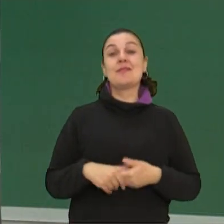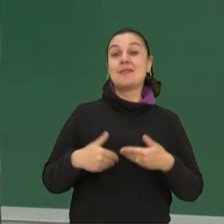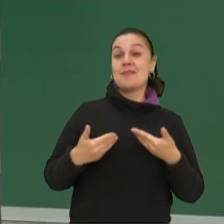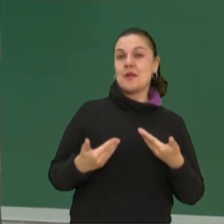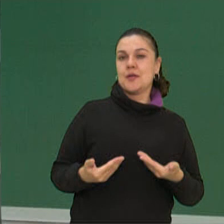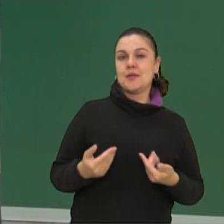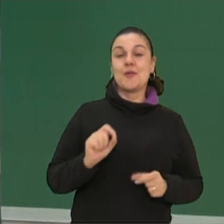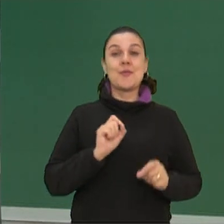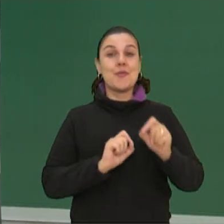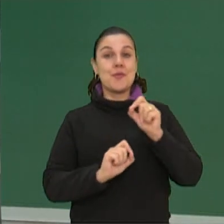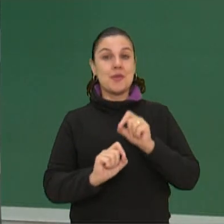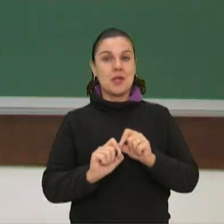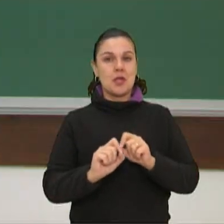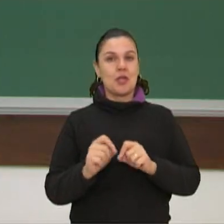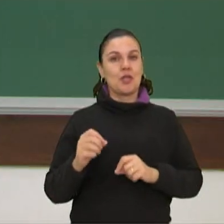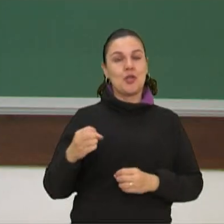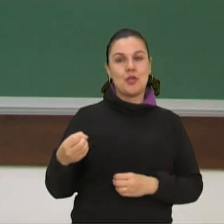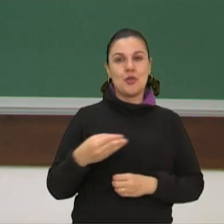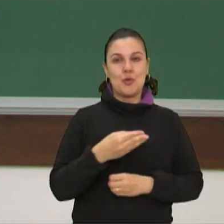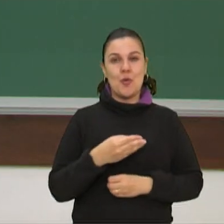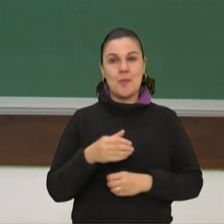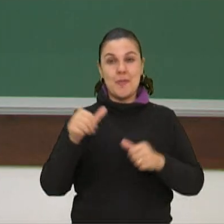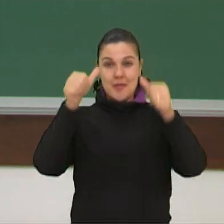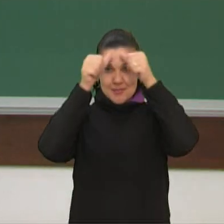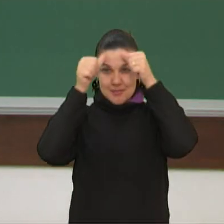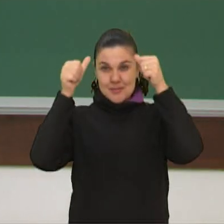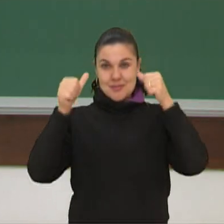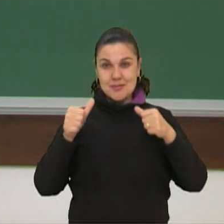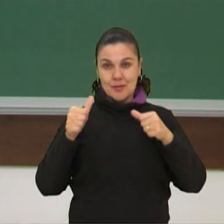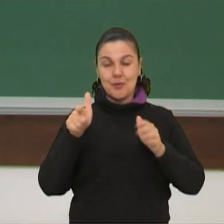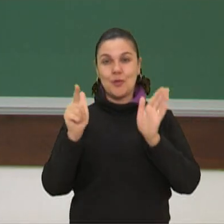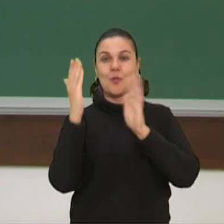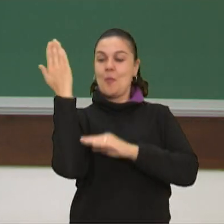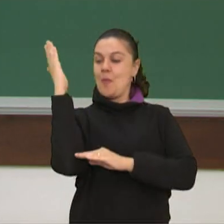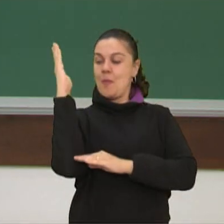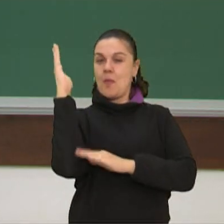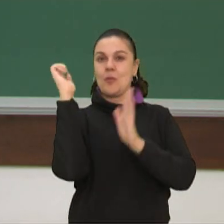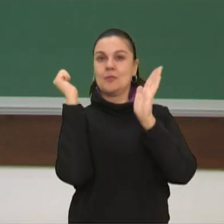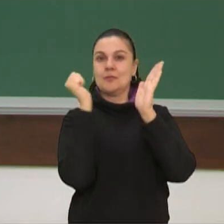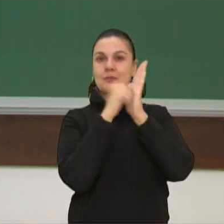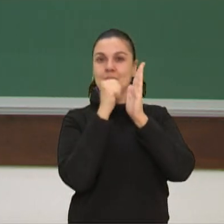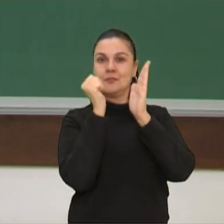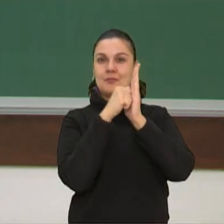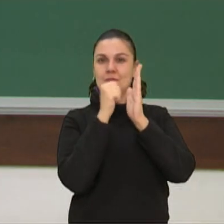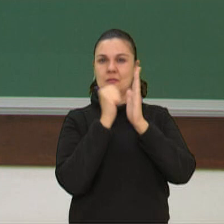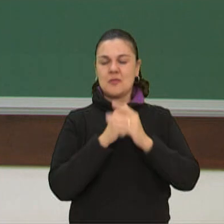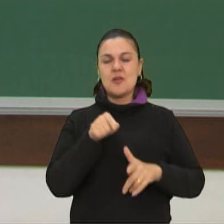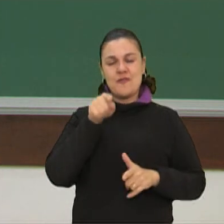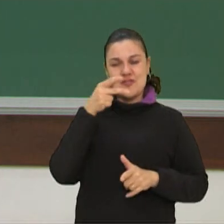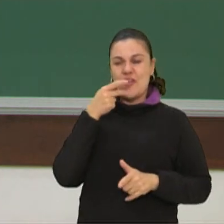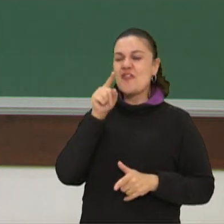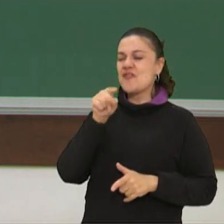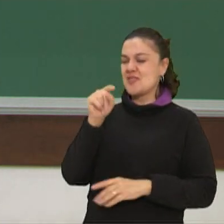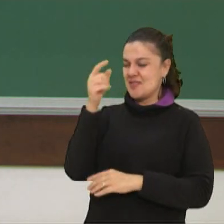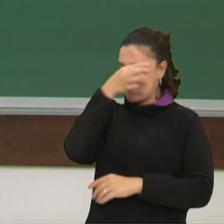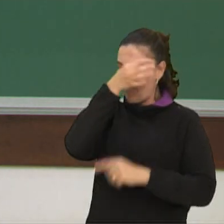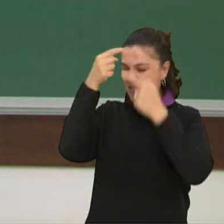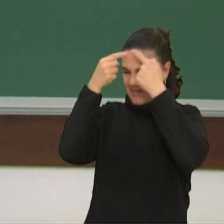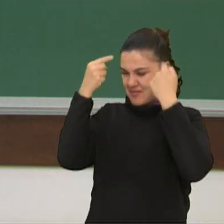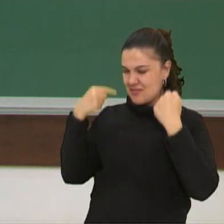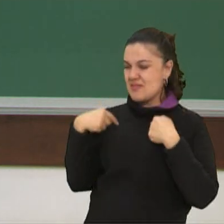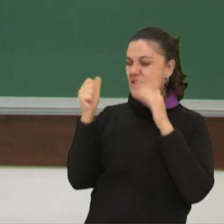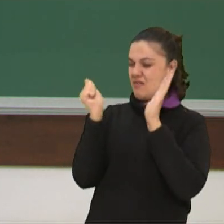aí entra em cena o famoso Santo do Pau Oco. Já chamou seu amigo, sua amiguinha de Santinho do Pau